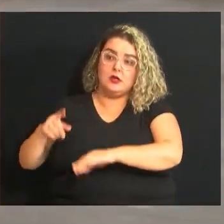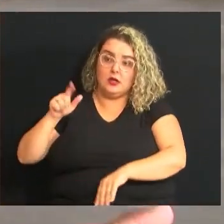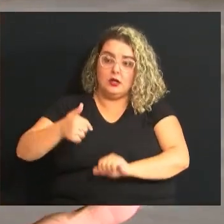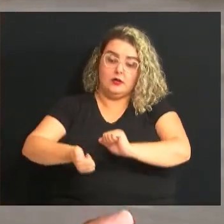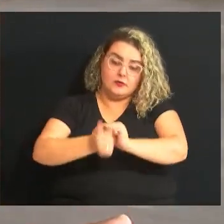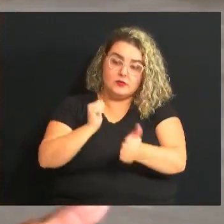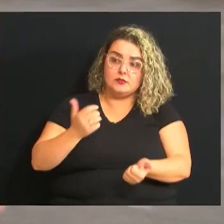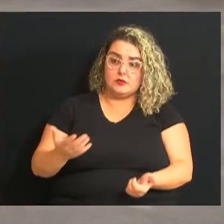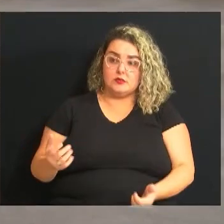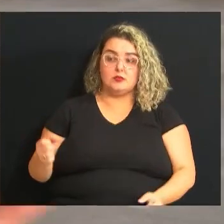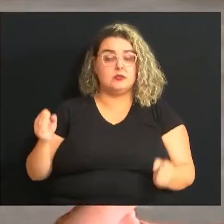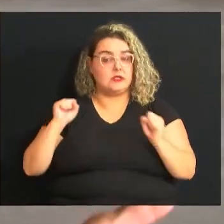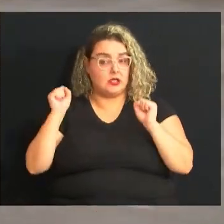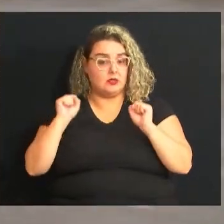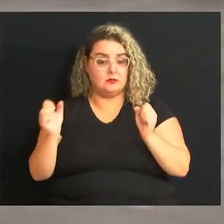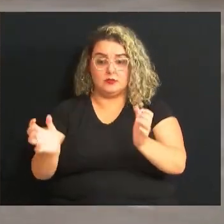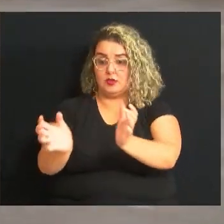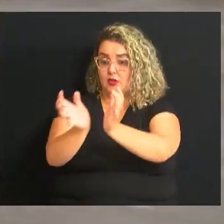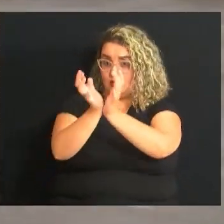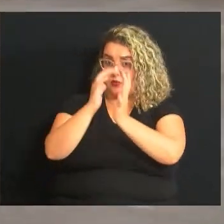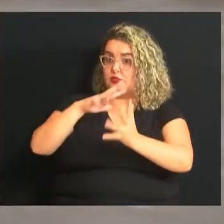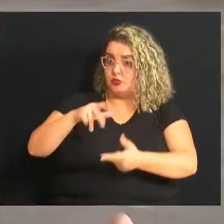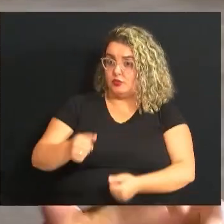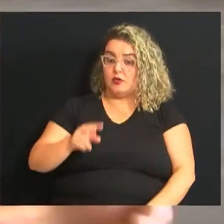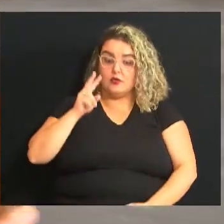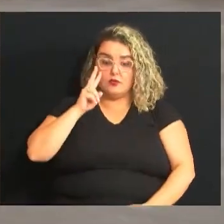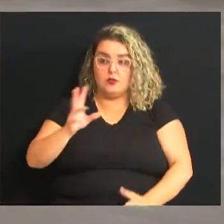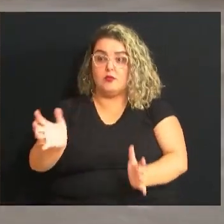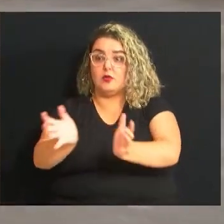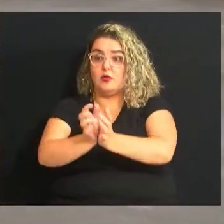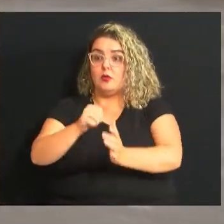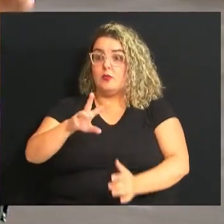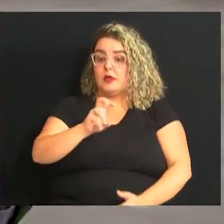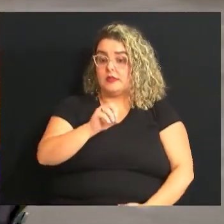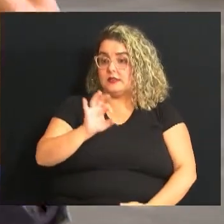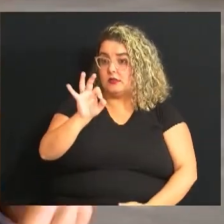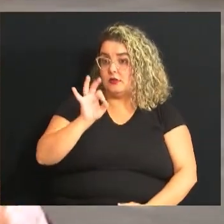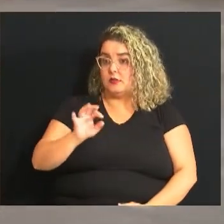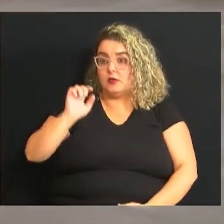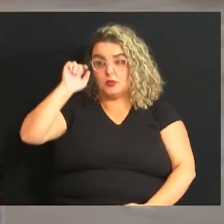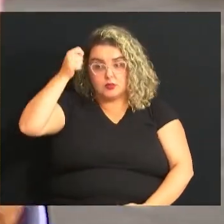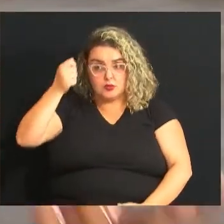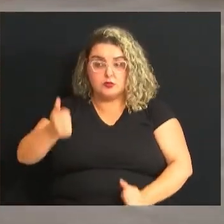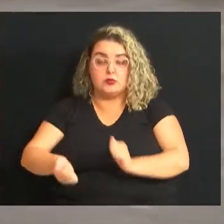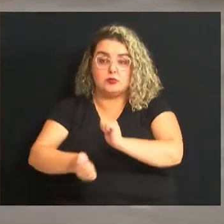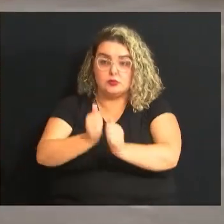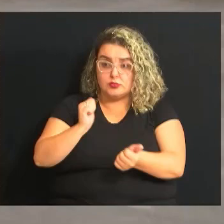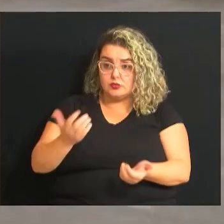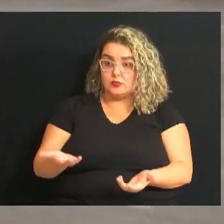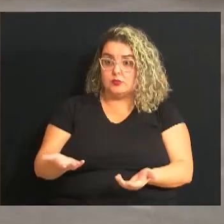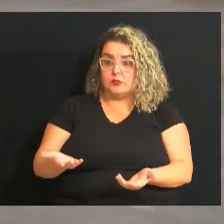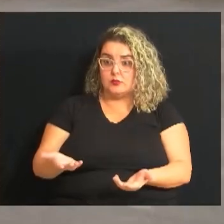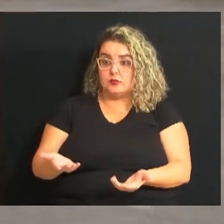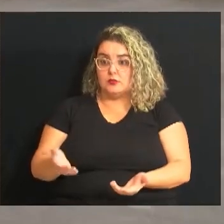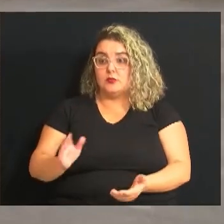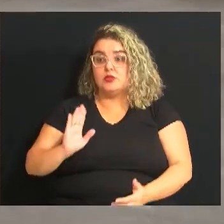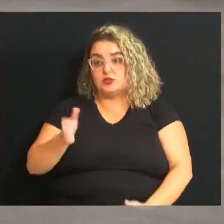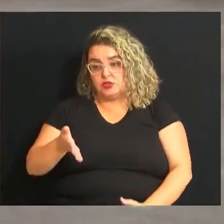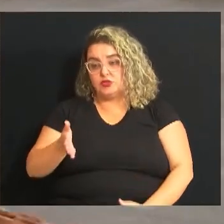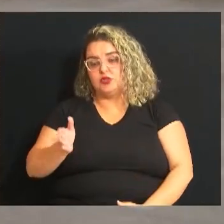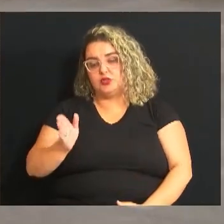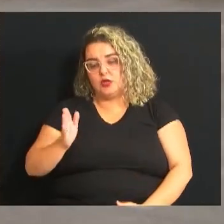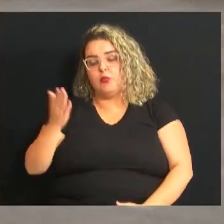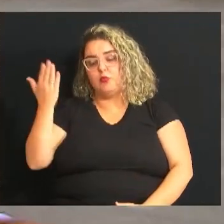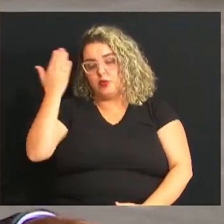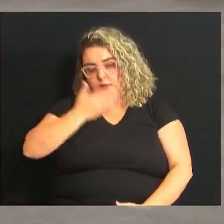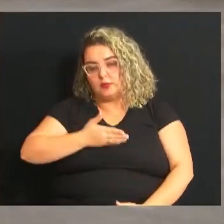mais que nós gostamos de futebol, como nós estamos agora na época de Copa do Mundo, ver uma seleção com mais de 50% de negros jogando no futebol. Nós já